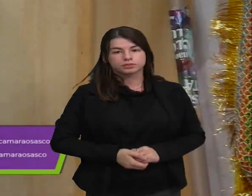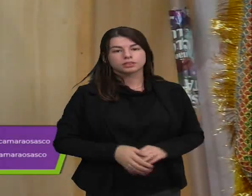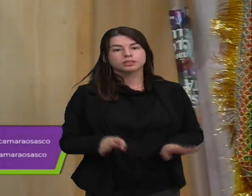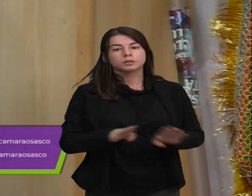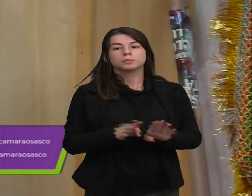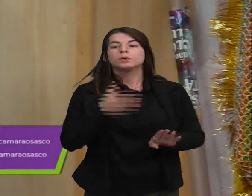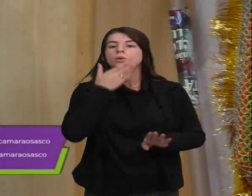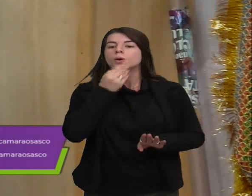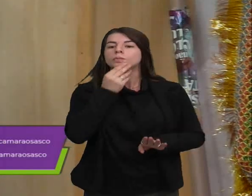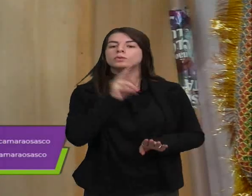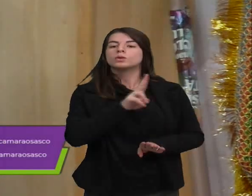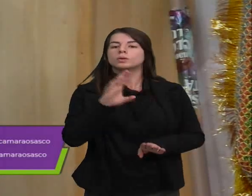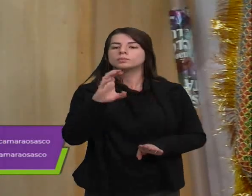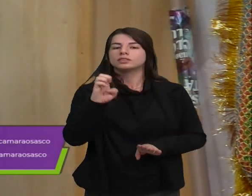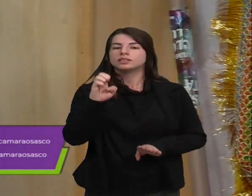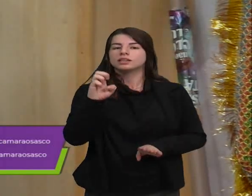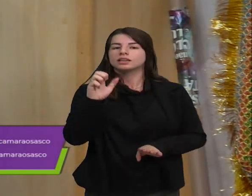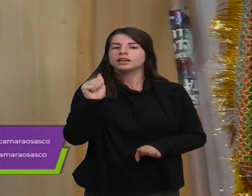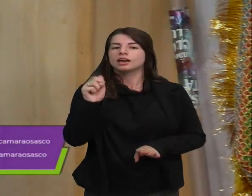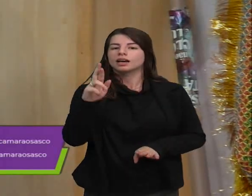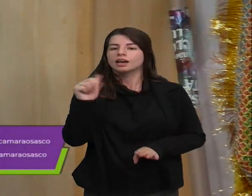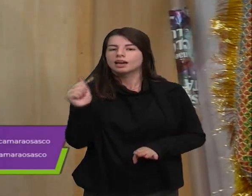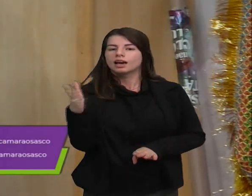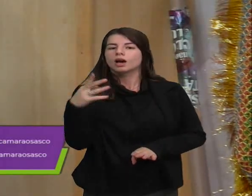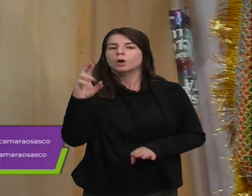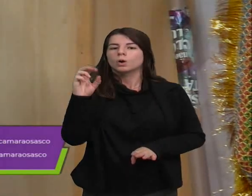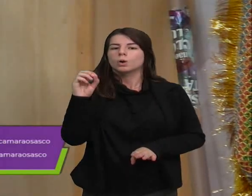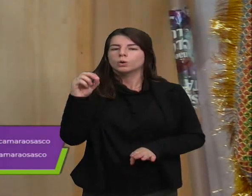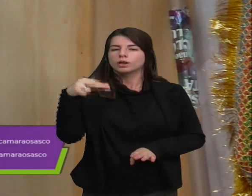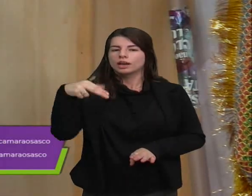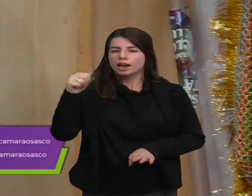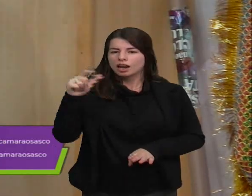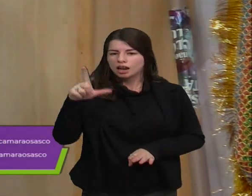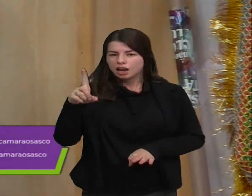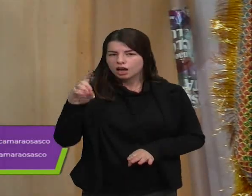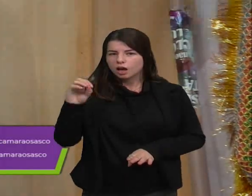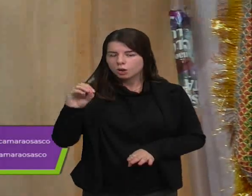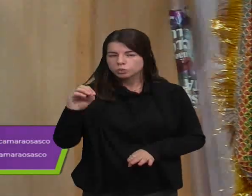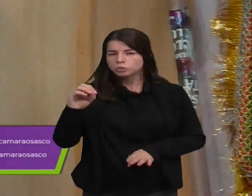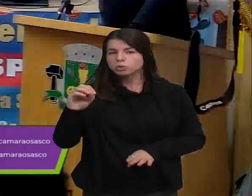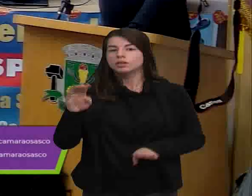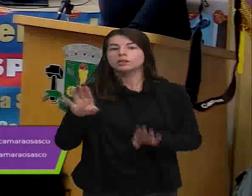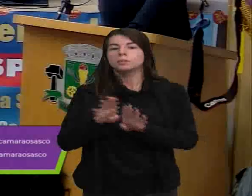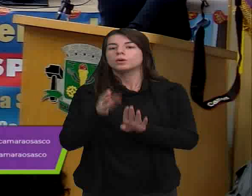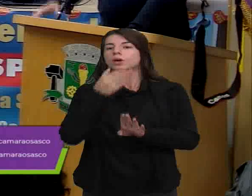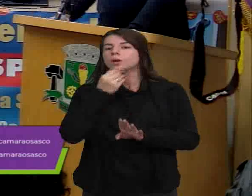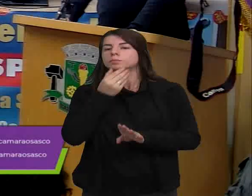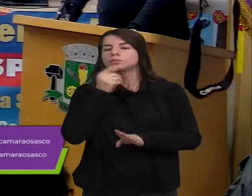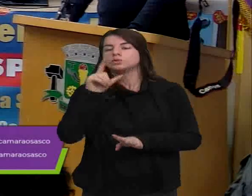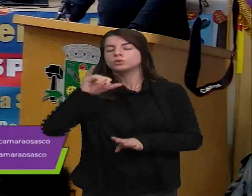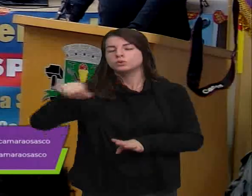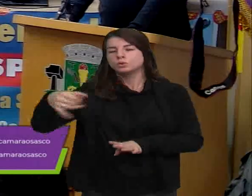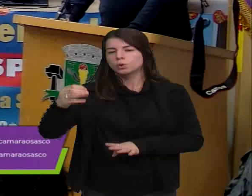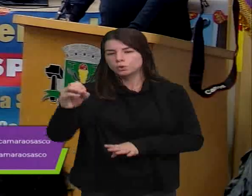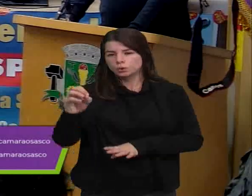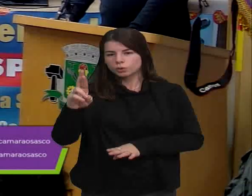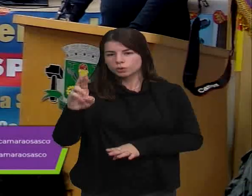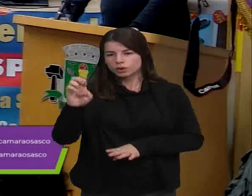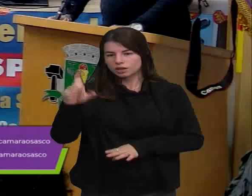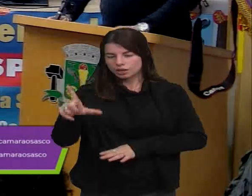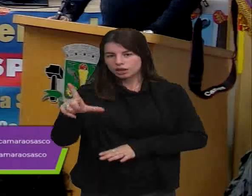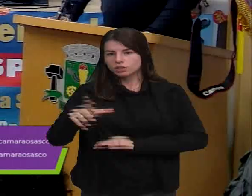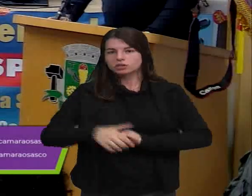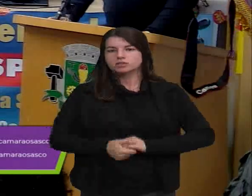Ceará o Ronaldo o Fagian do Citaima e o Joel meu amigo Joel ali de Carapicuíba que está aqui presente